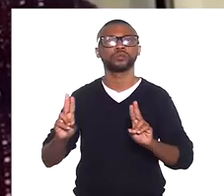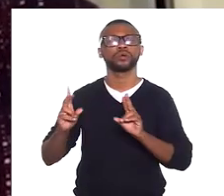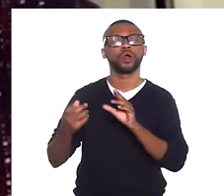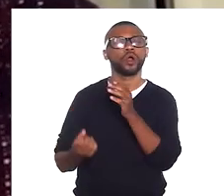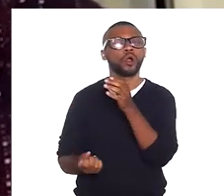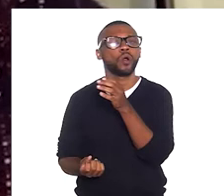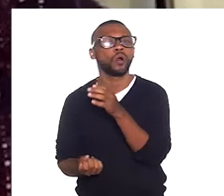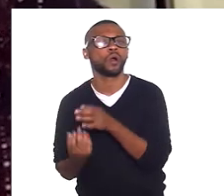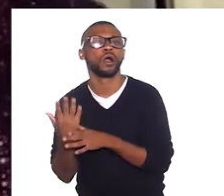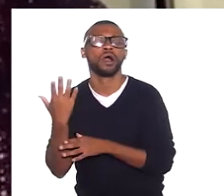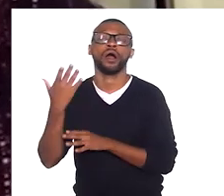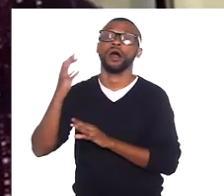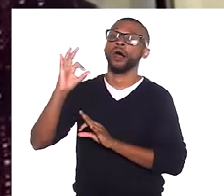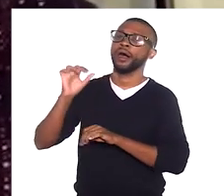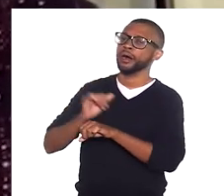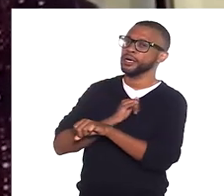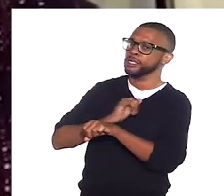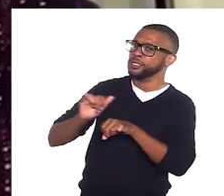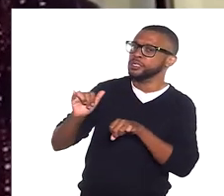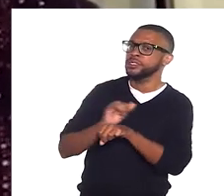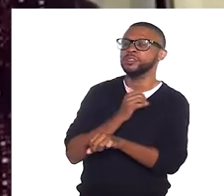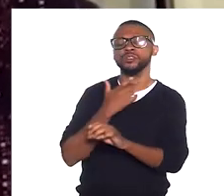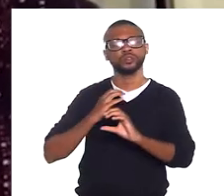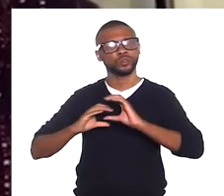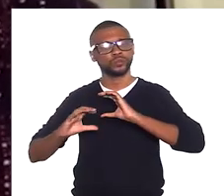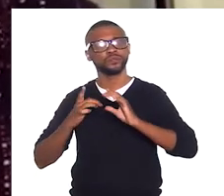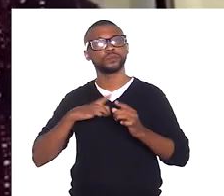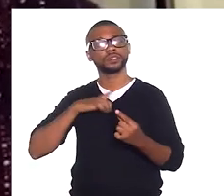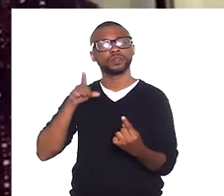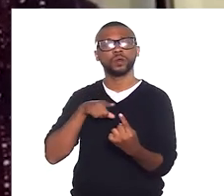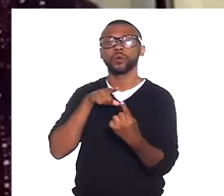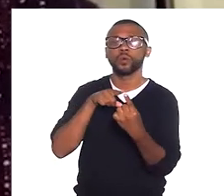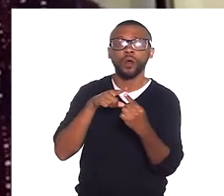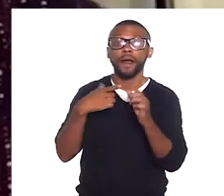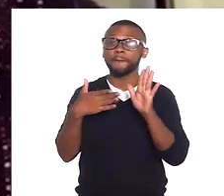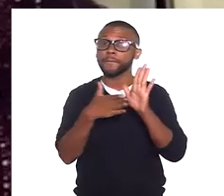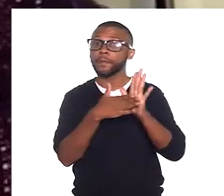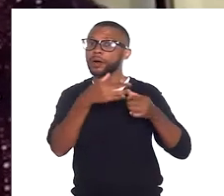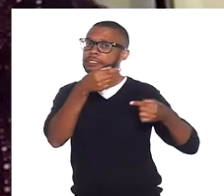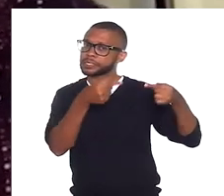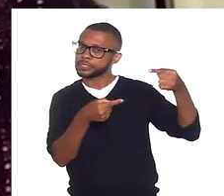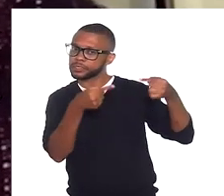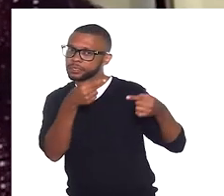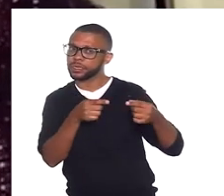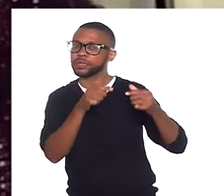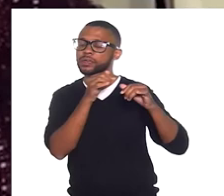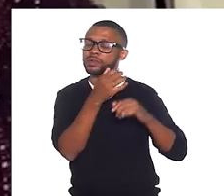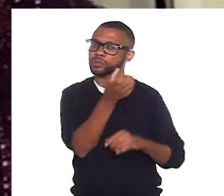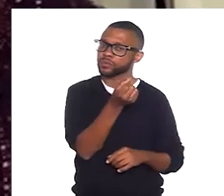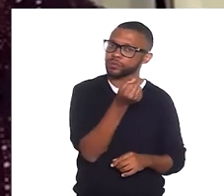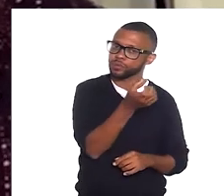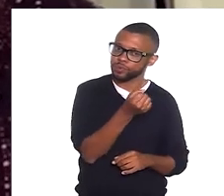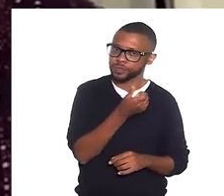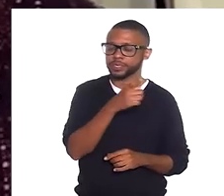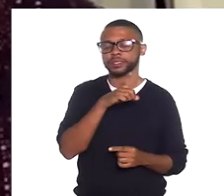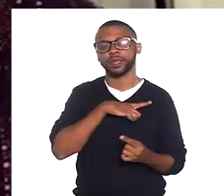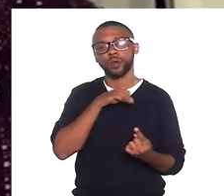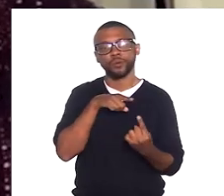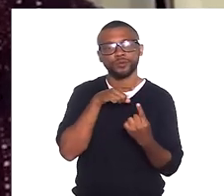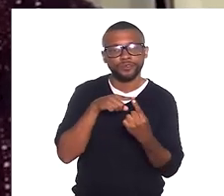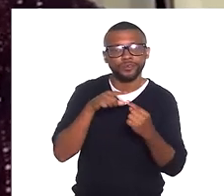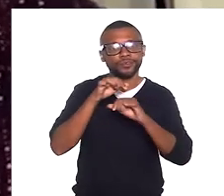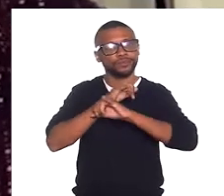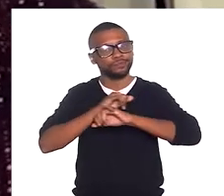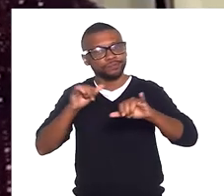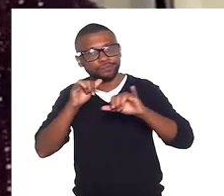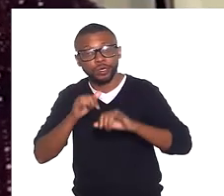Unidas, construindo estratégias de comunicação para levar adiante a agenda do fundo, que é uma agenda de promoção de